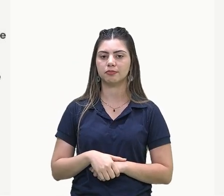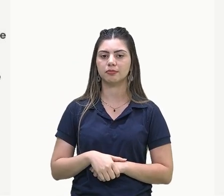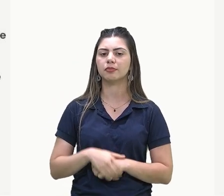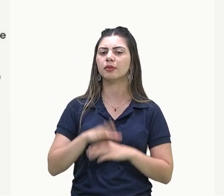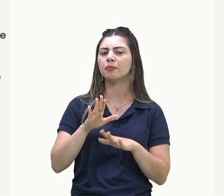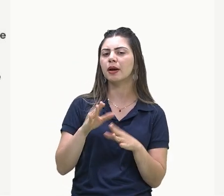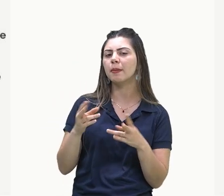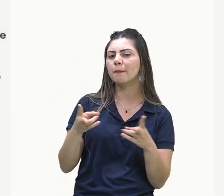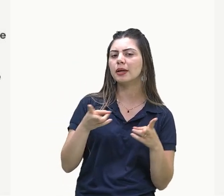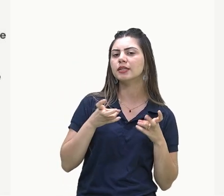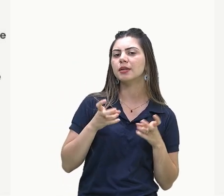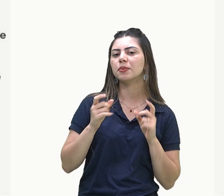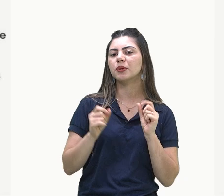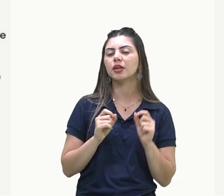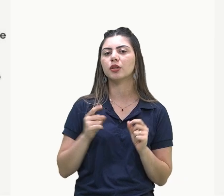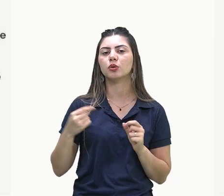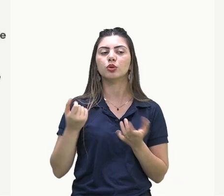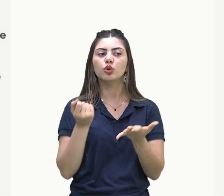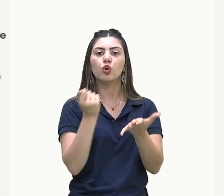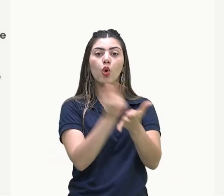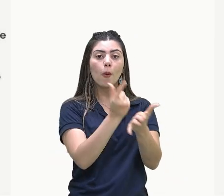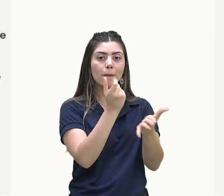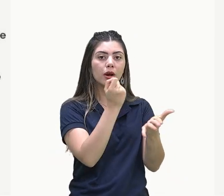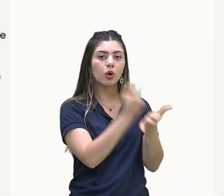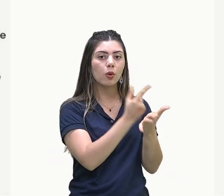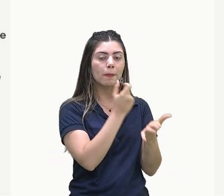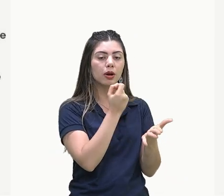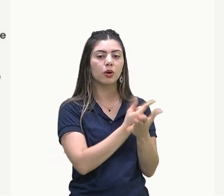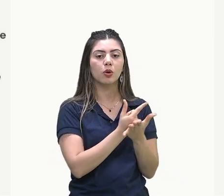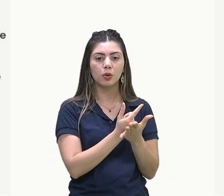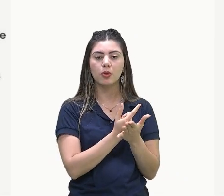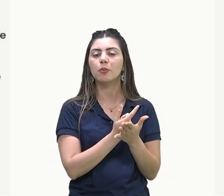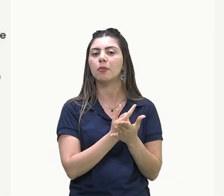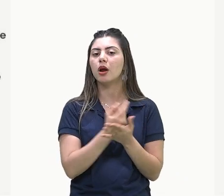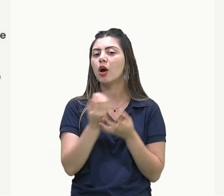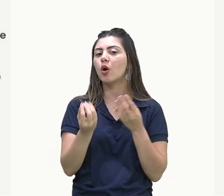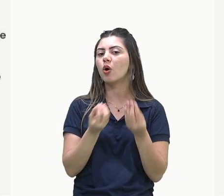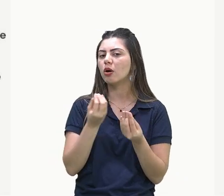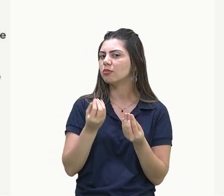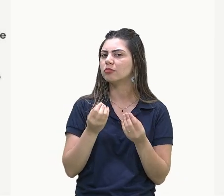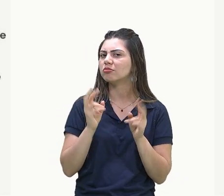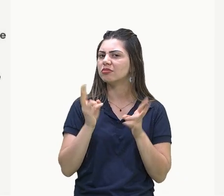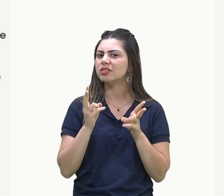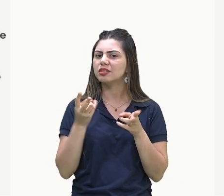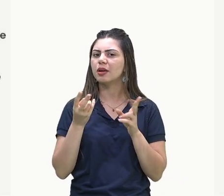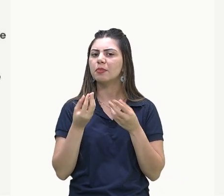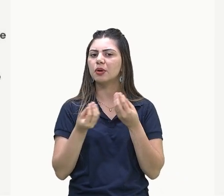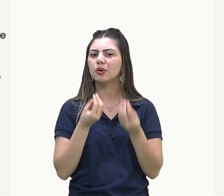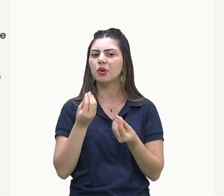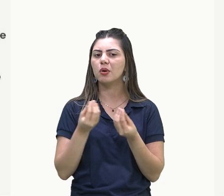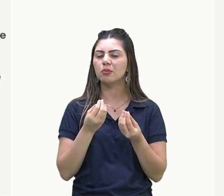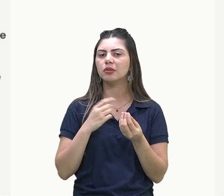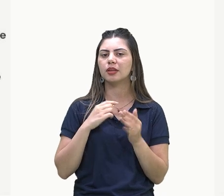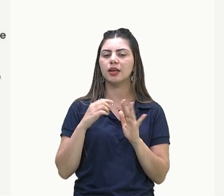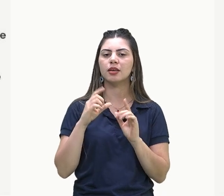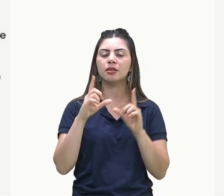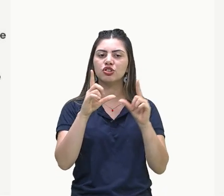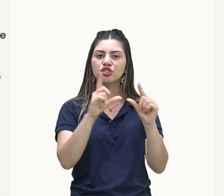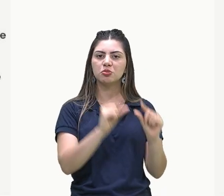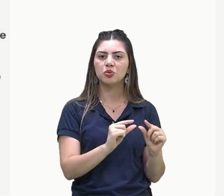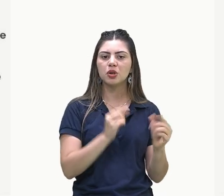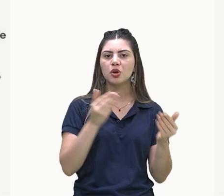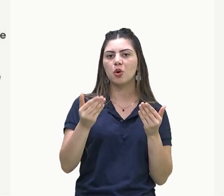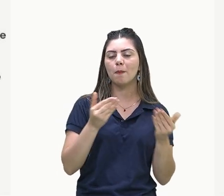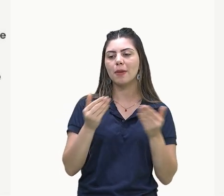observa, gente, que a exportação, né, em todos esses fatores vai ser maior que a